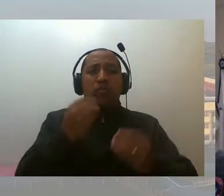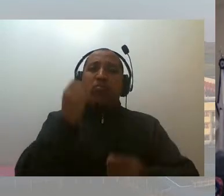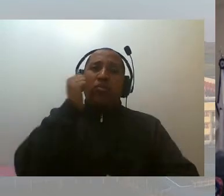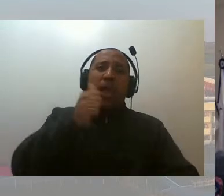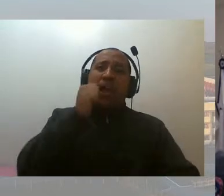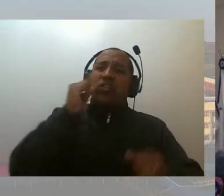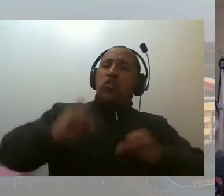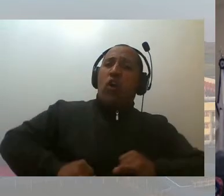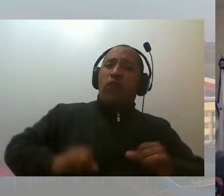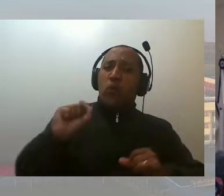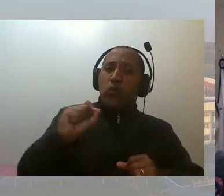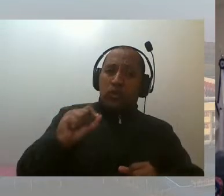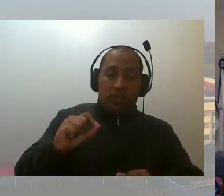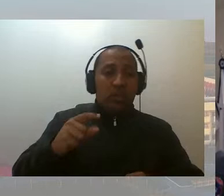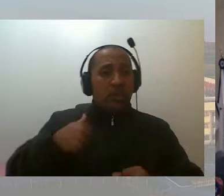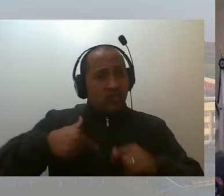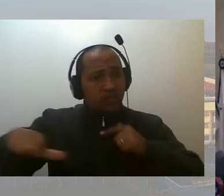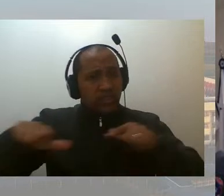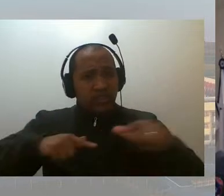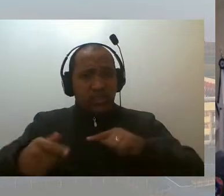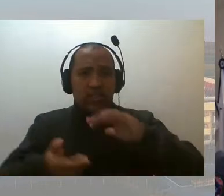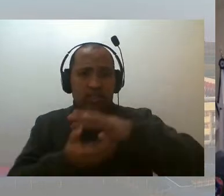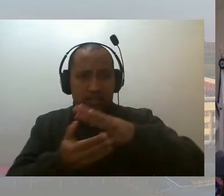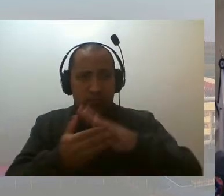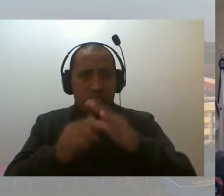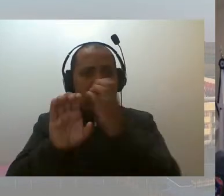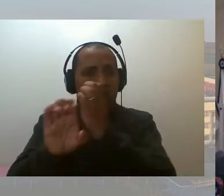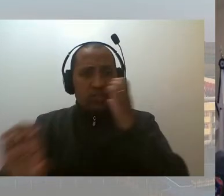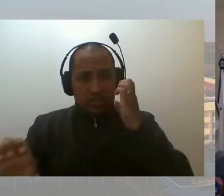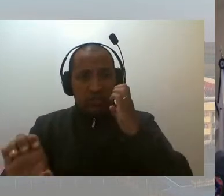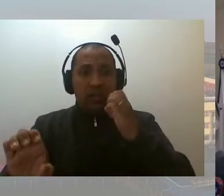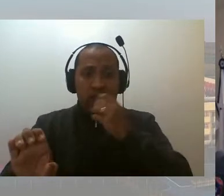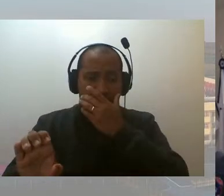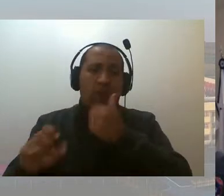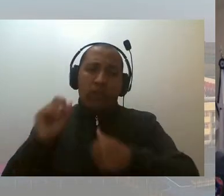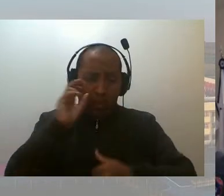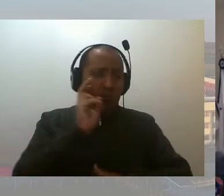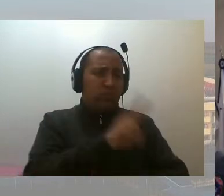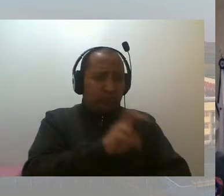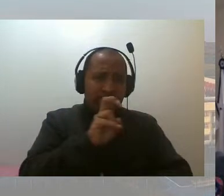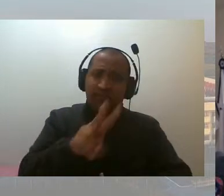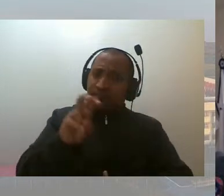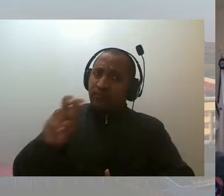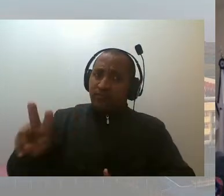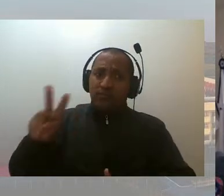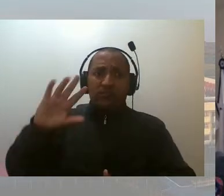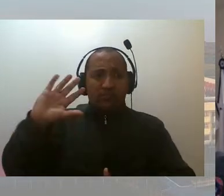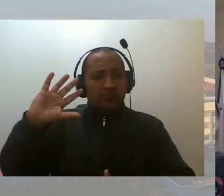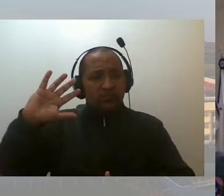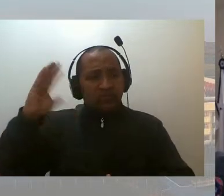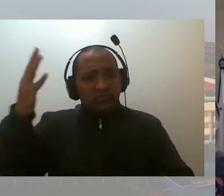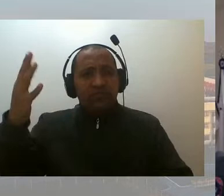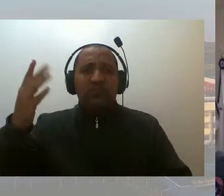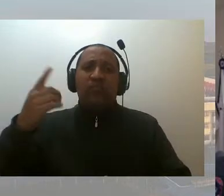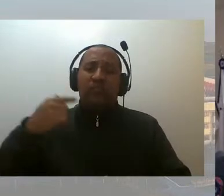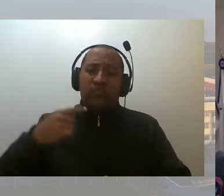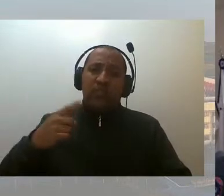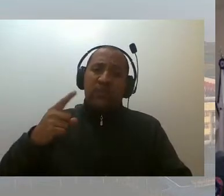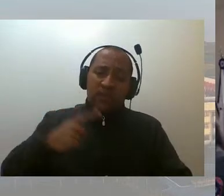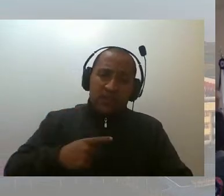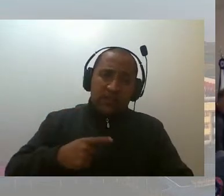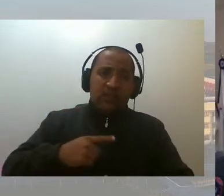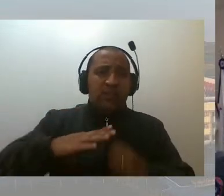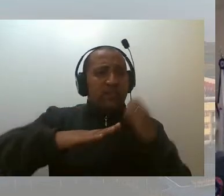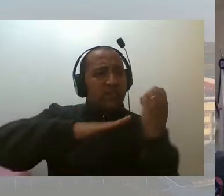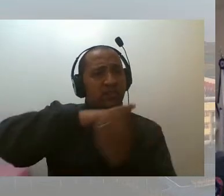mulher. Eu trabalho num campus da engenharia, né, e vejo situações, vejo de empresas